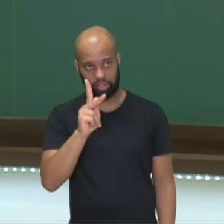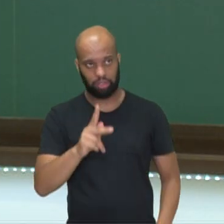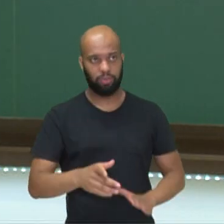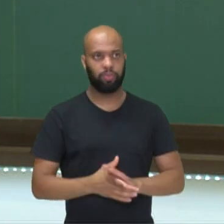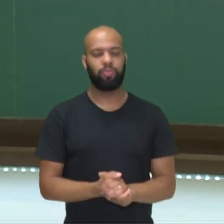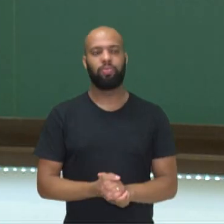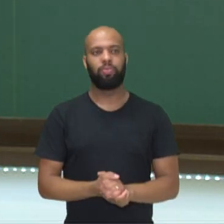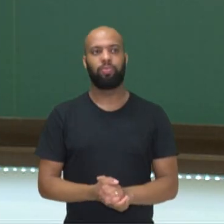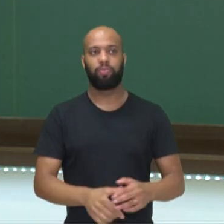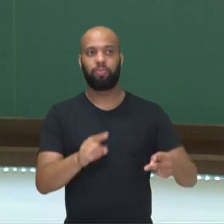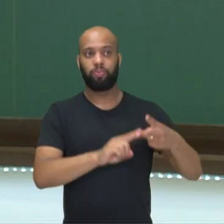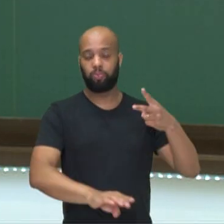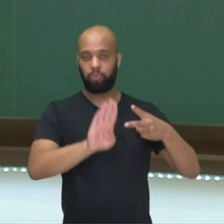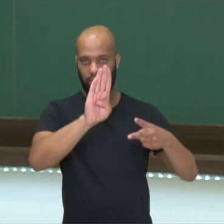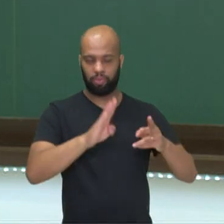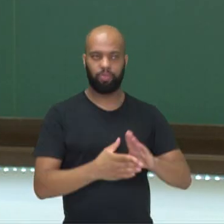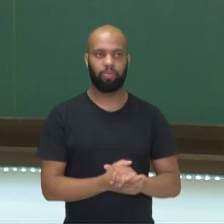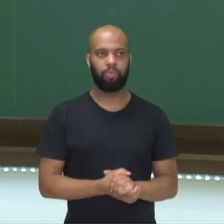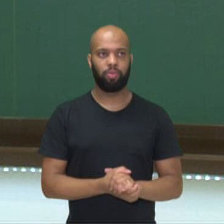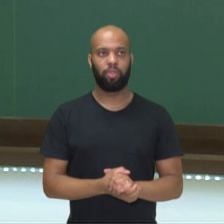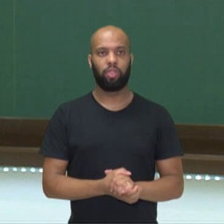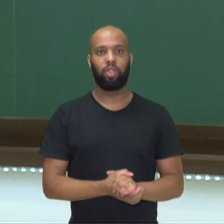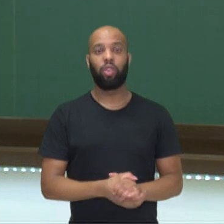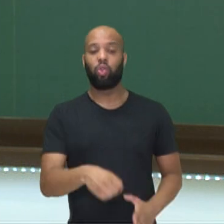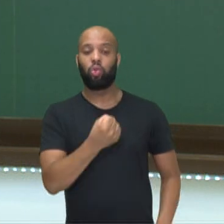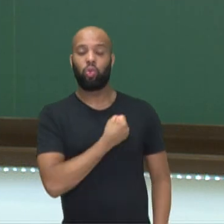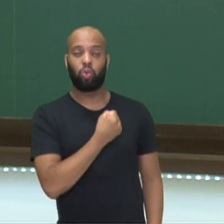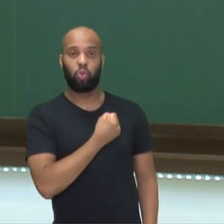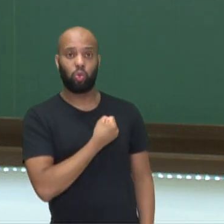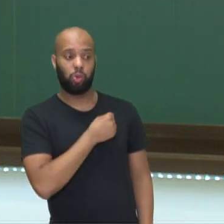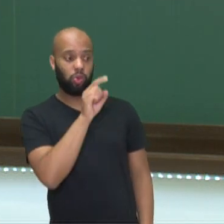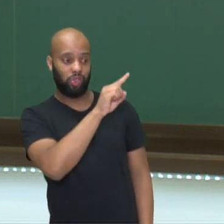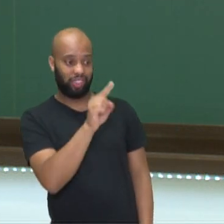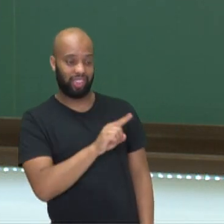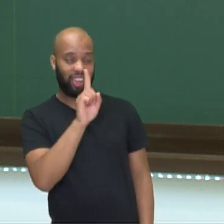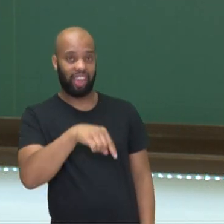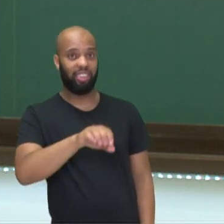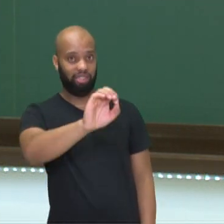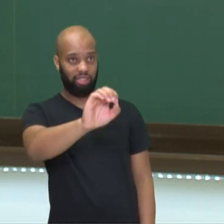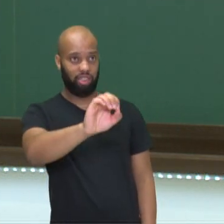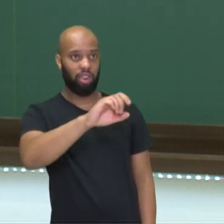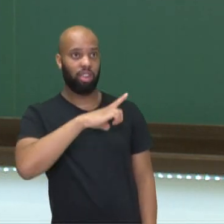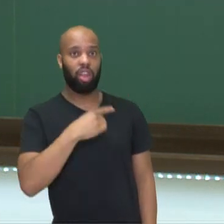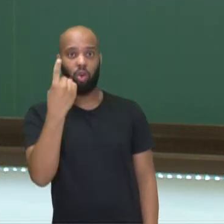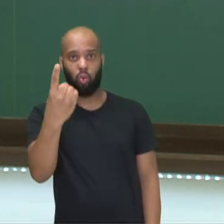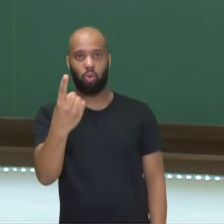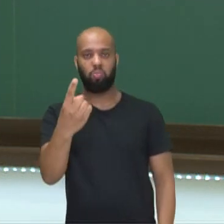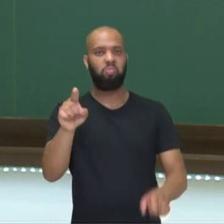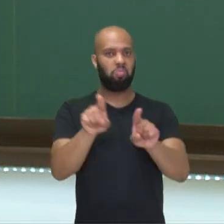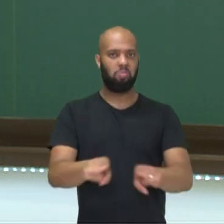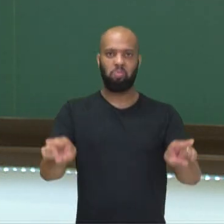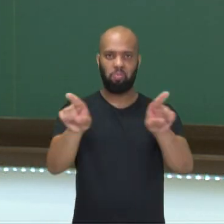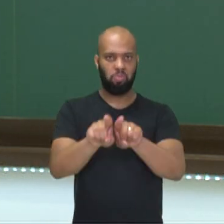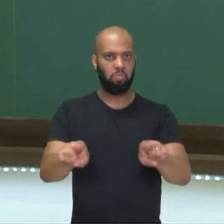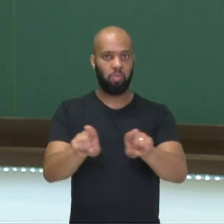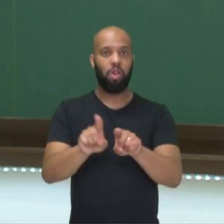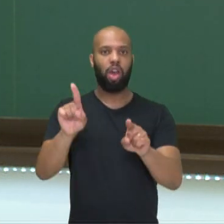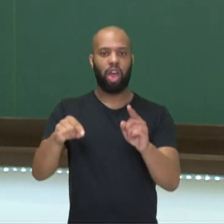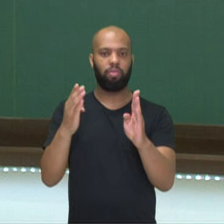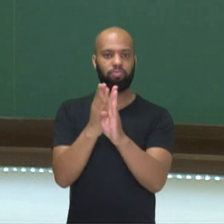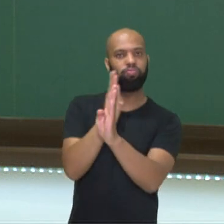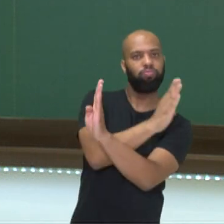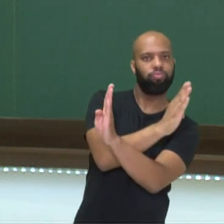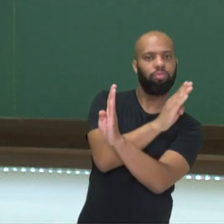simples. Na letra B, a parte inteira é o 0. Você tem o 1 que não está repetindo, então esse 1 é o